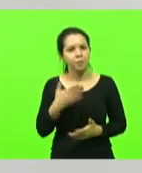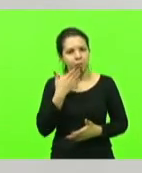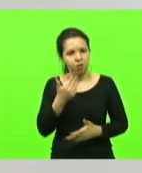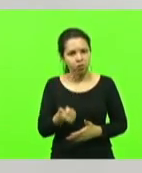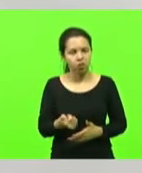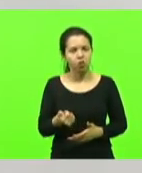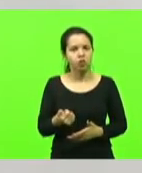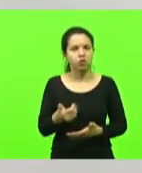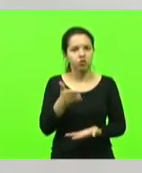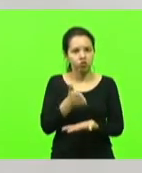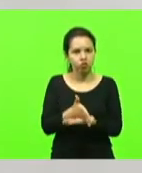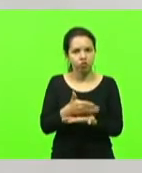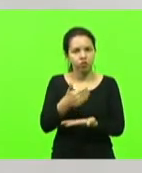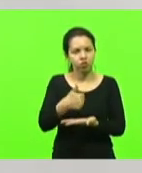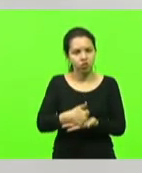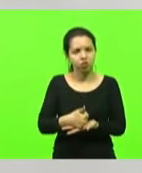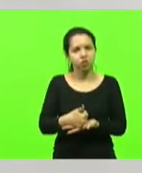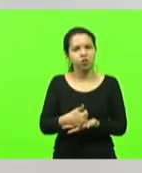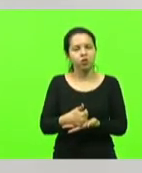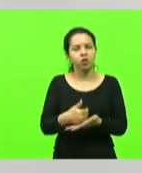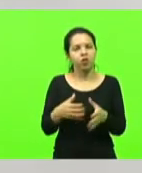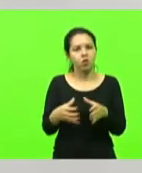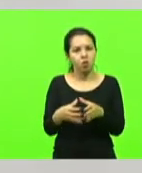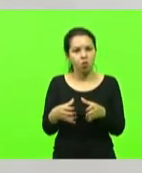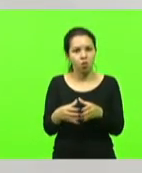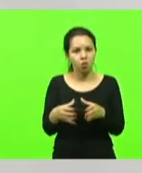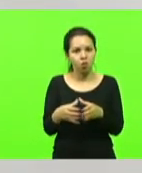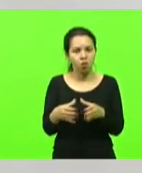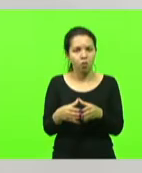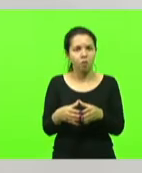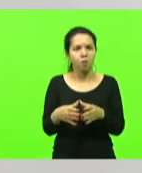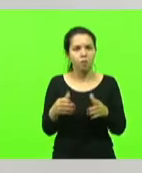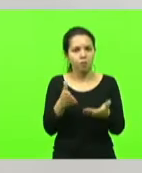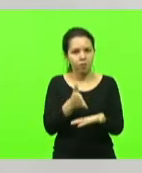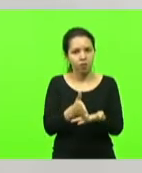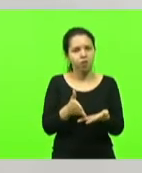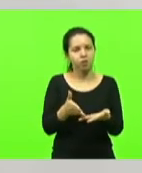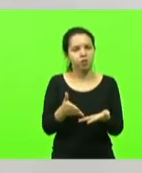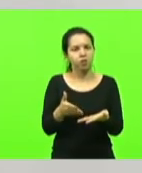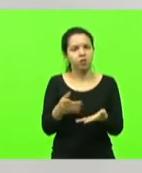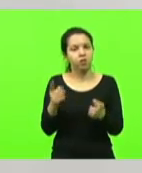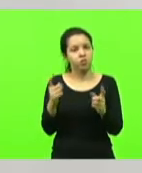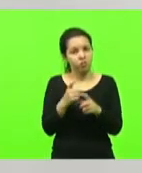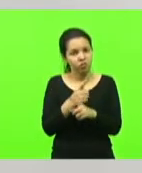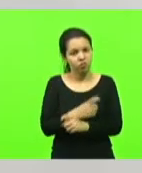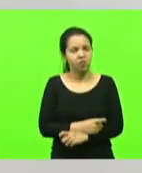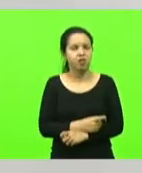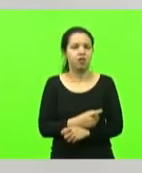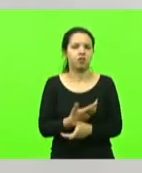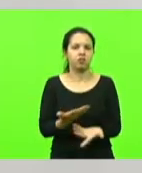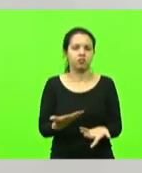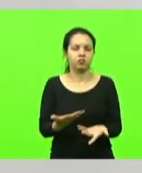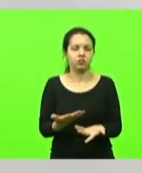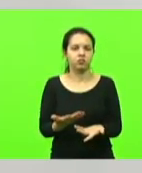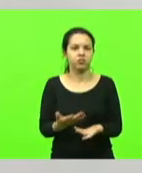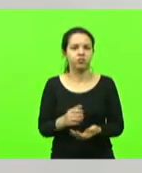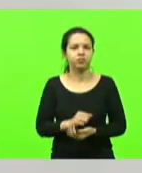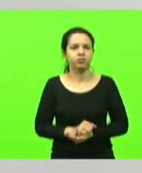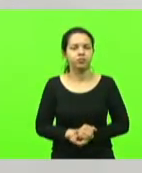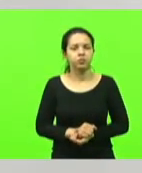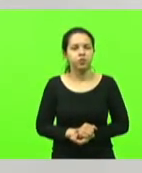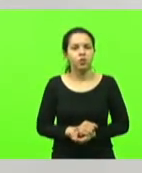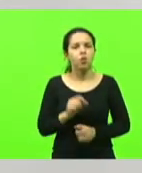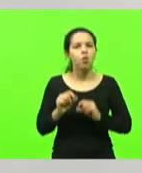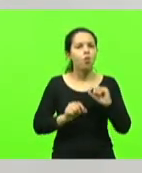quadrado da sala de aula, mas mais fácil, menos gessado e dificultoso. Surto. Como falar o que